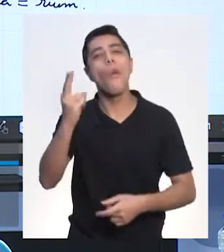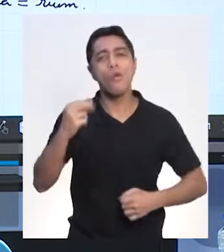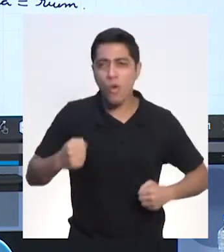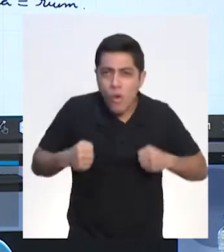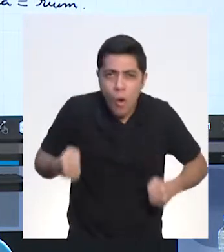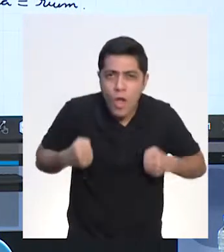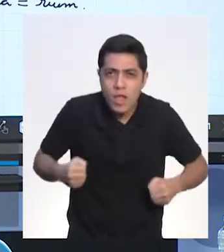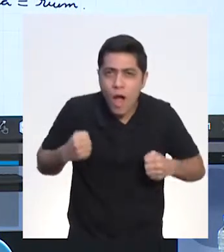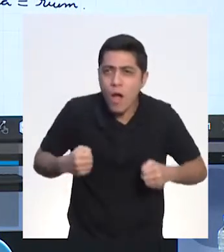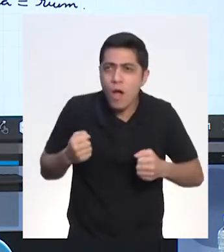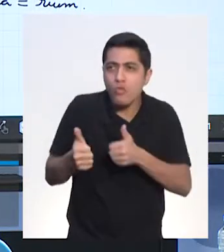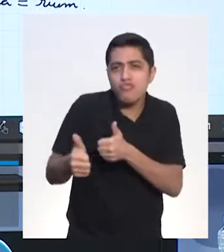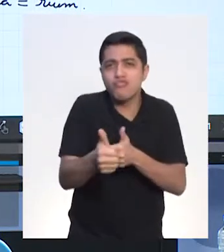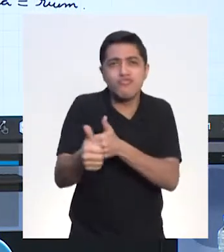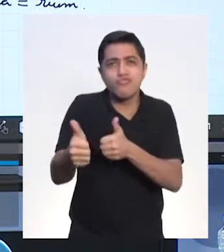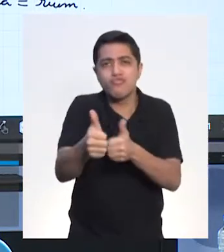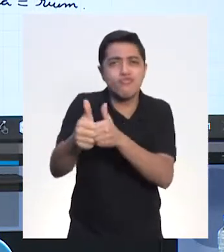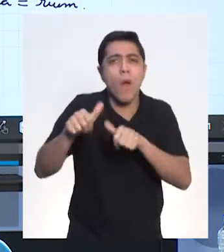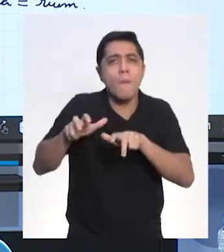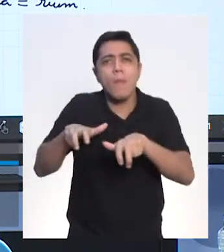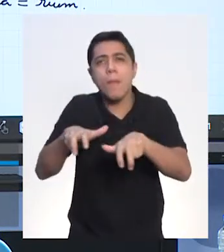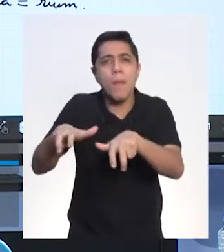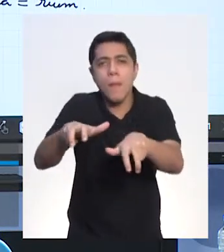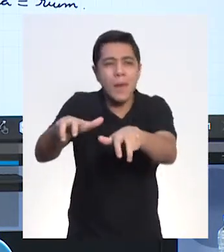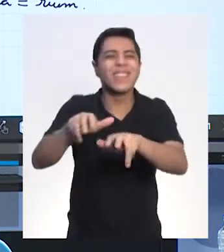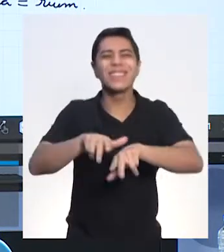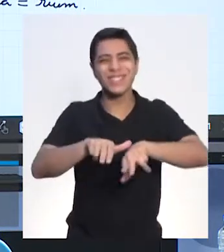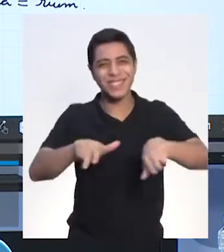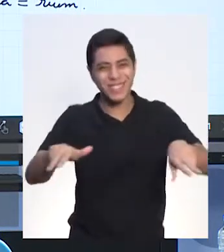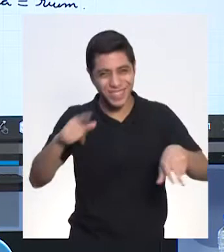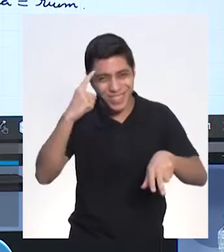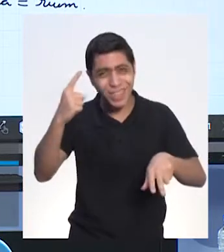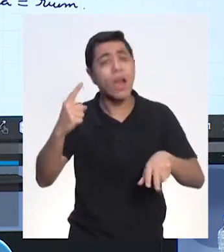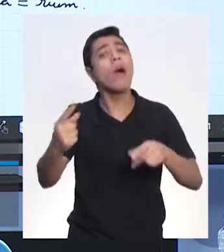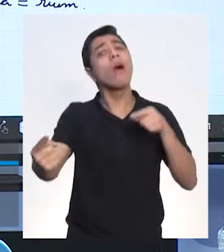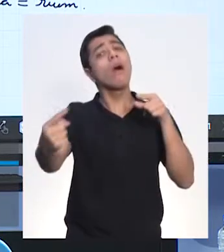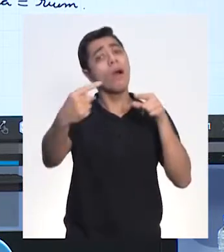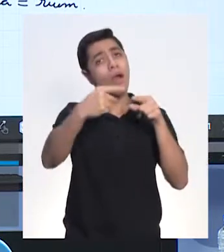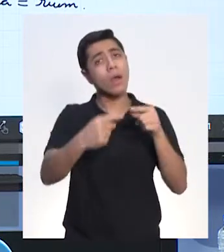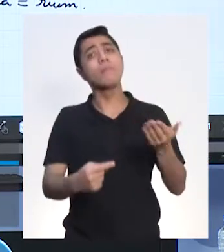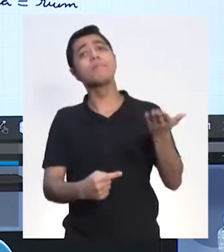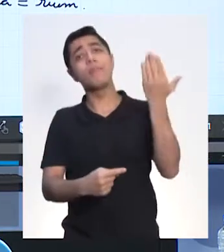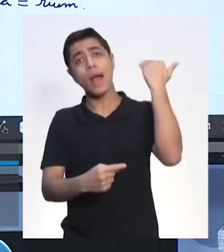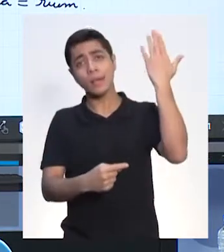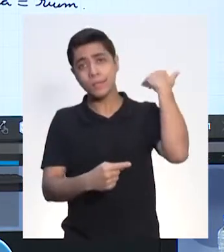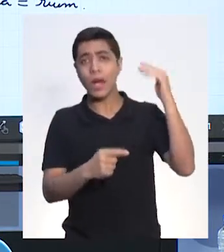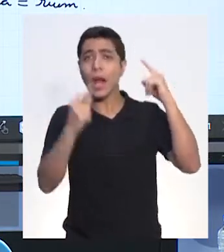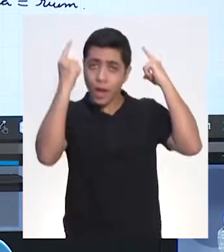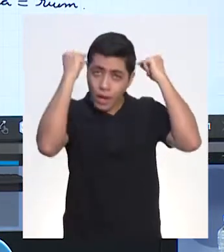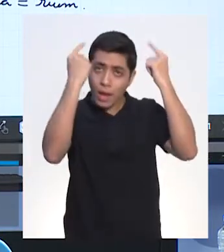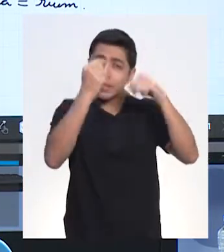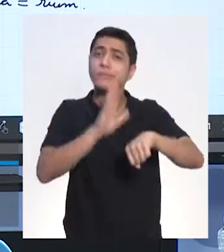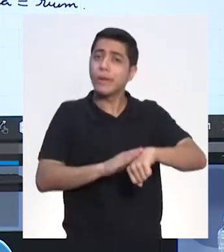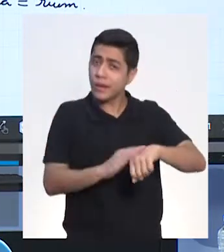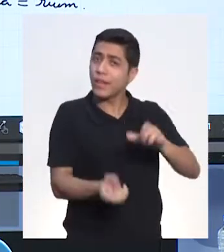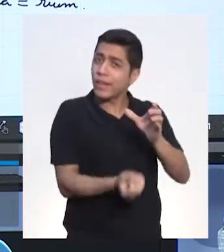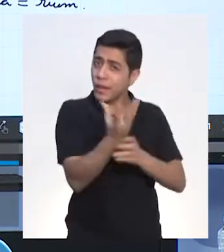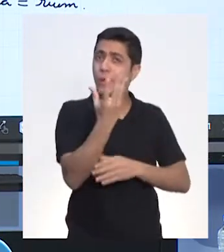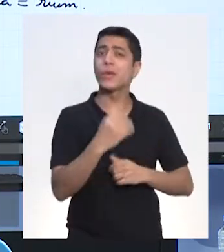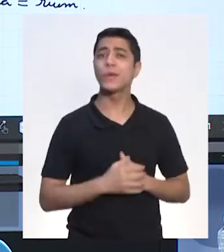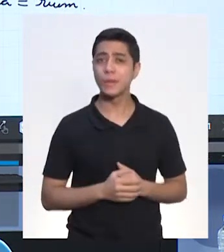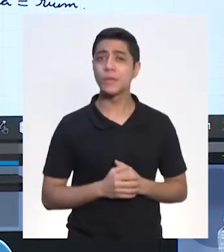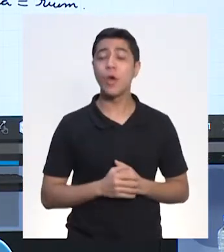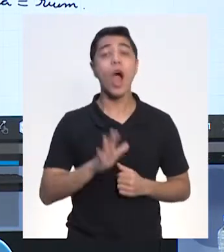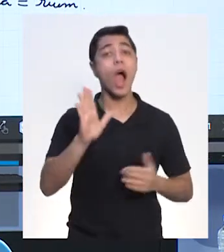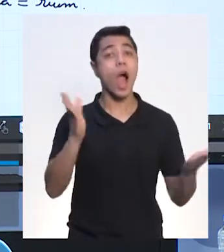Então, tinha essas apresentações esportivas, mas também tinha as apresentações teatrais. Né? Então, vamos tentar entender um pouquinho o que é tragédia e